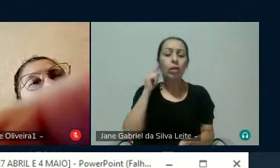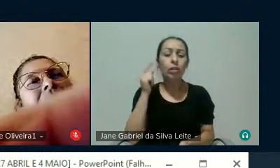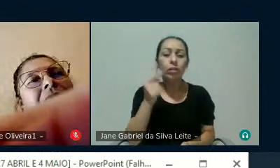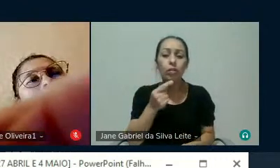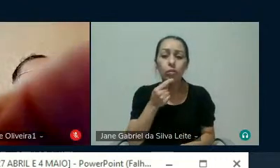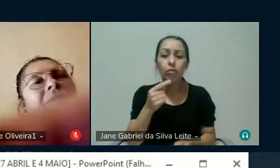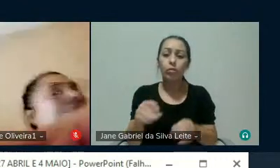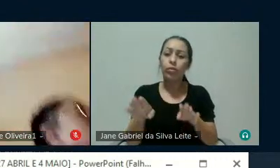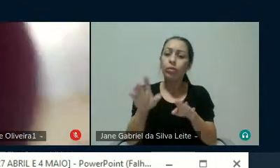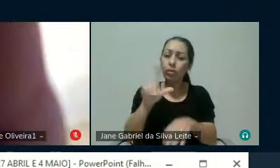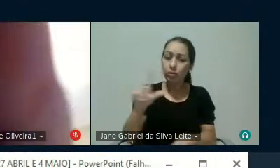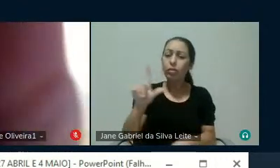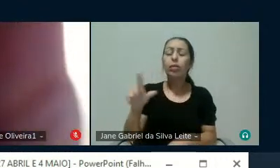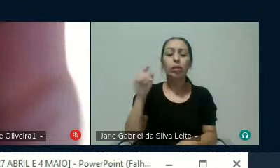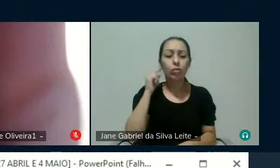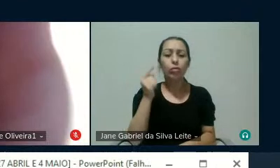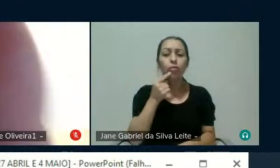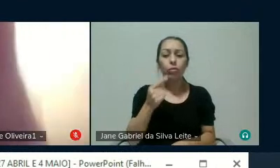também?